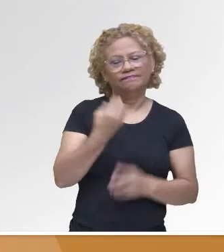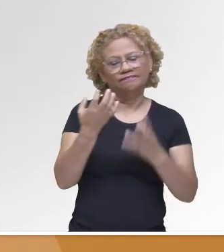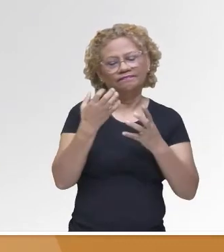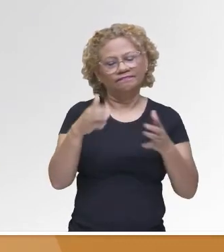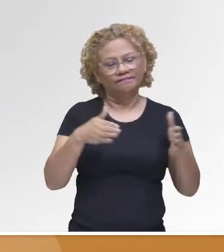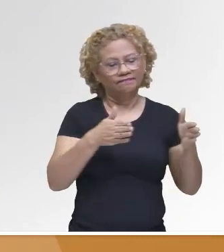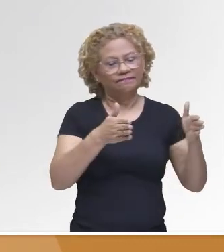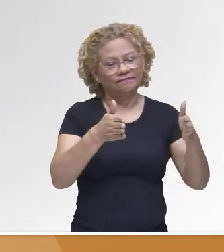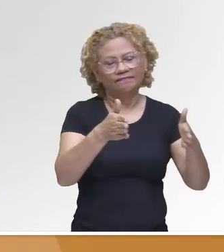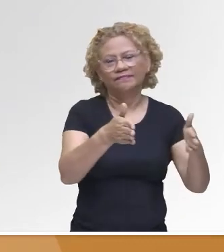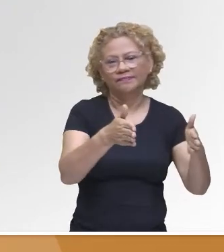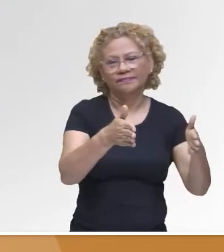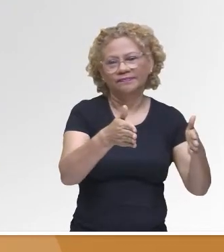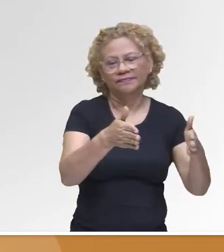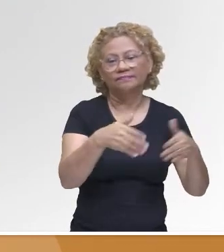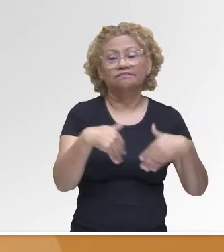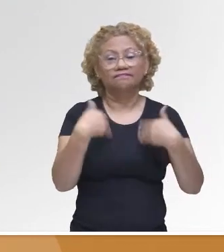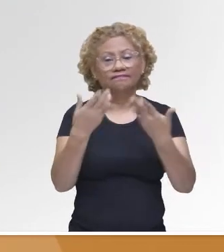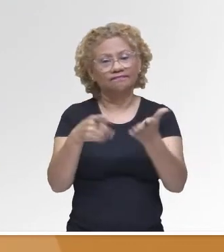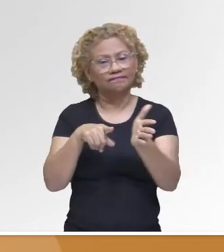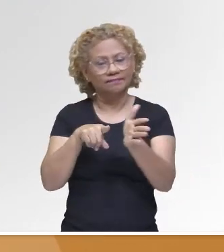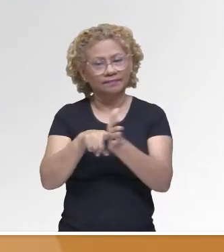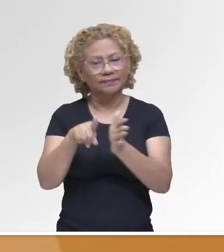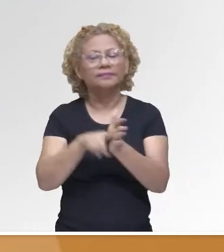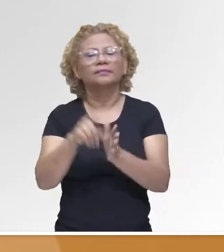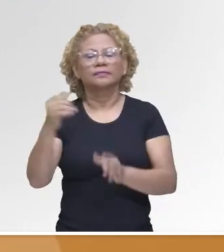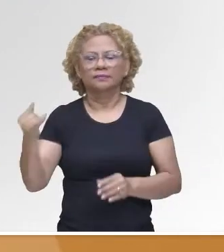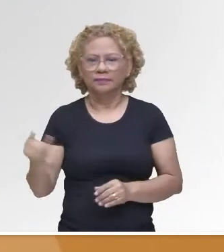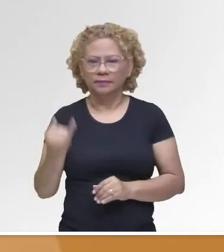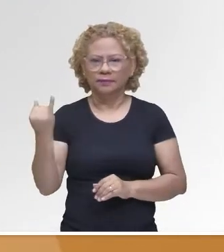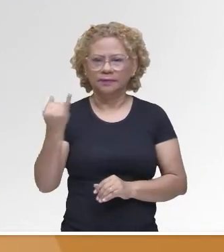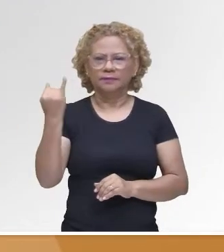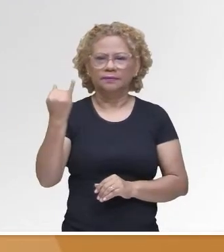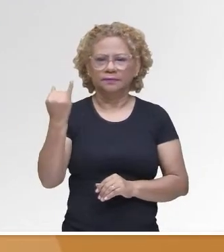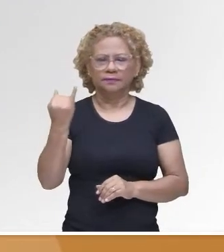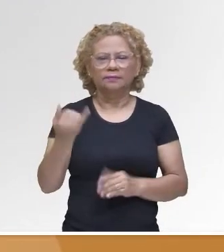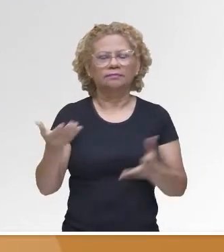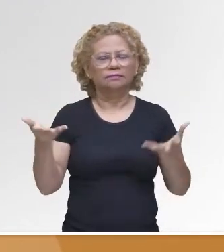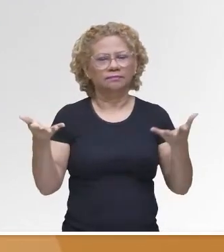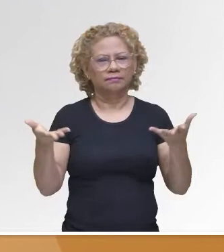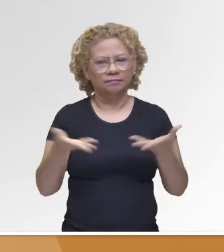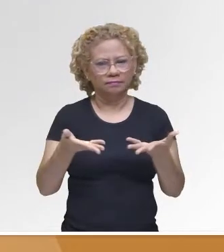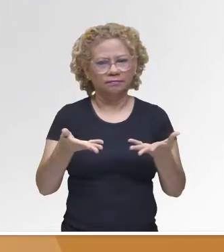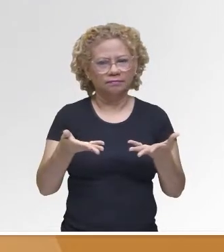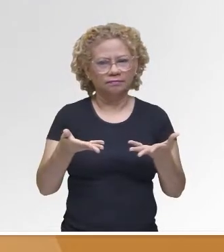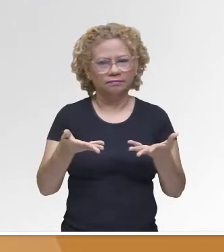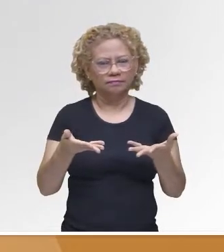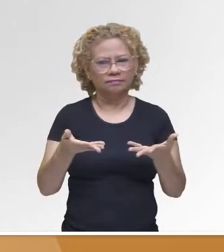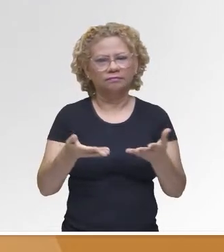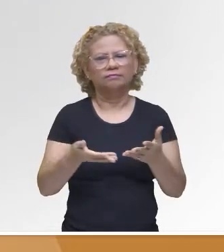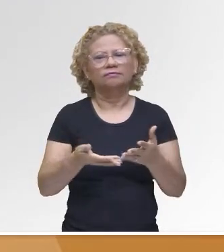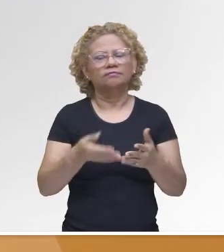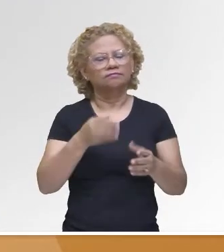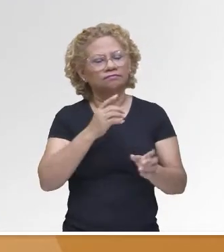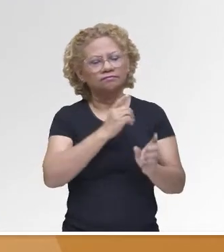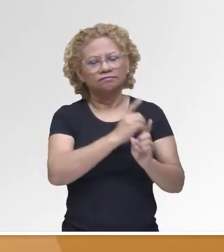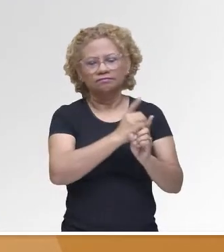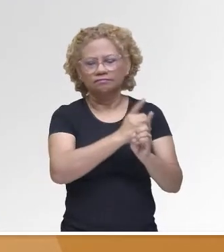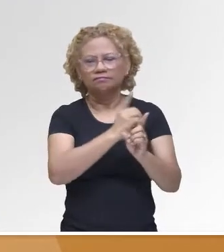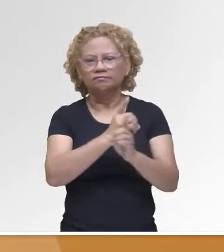é a partir dessas perguntas fundamentais que nós vamos, então, encontrando o